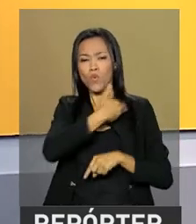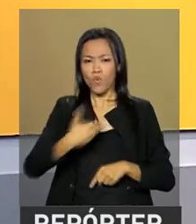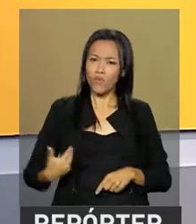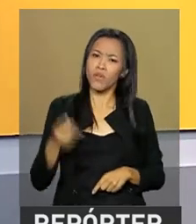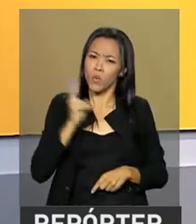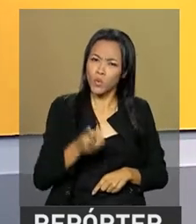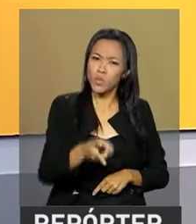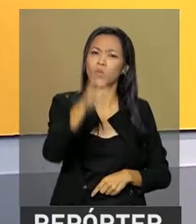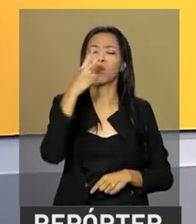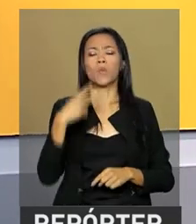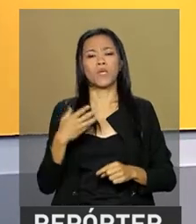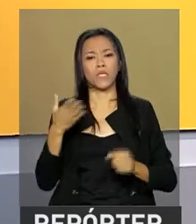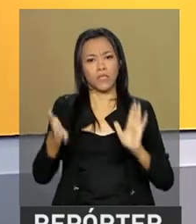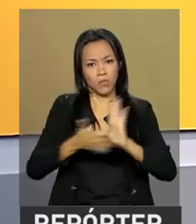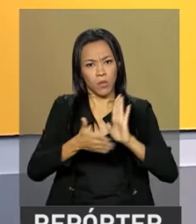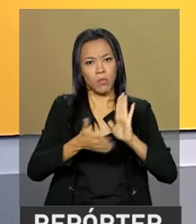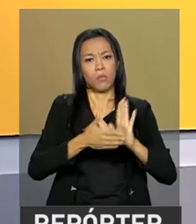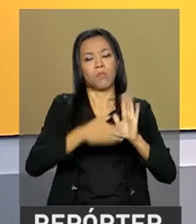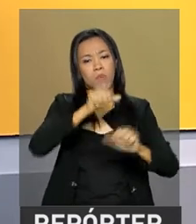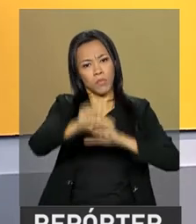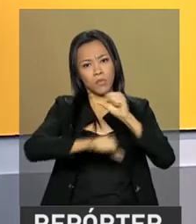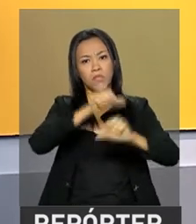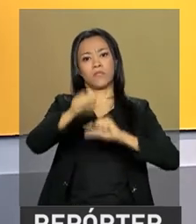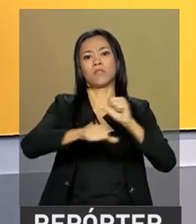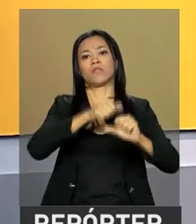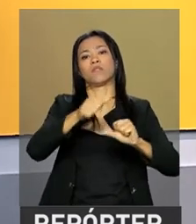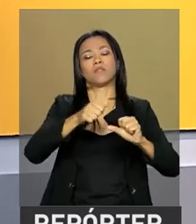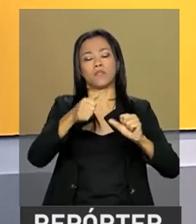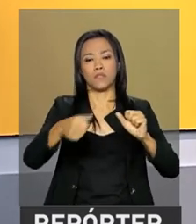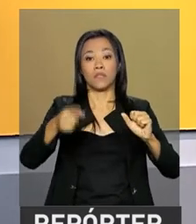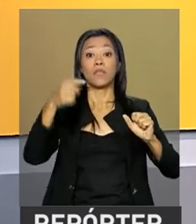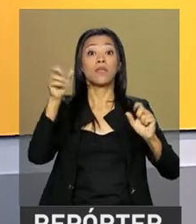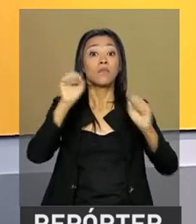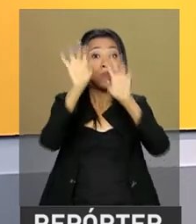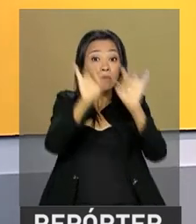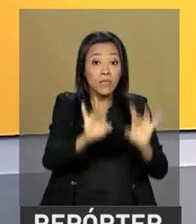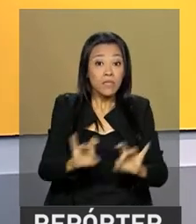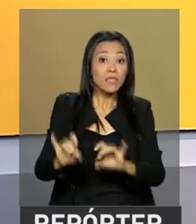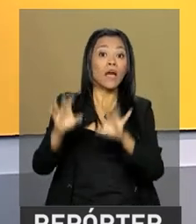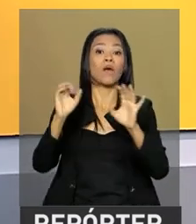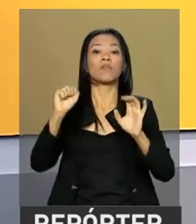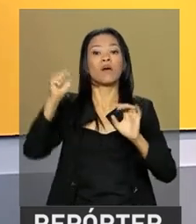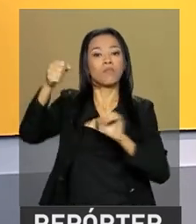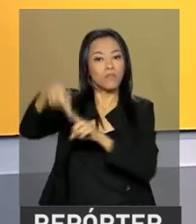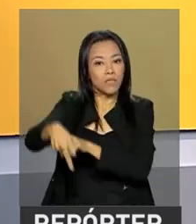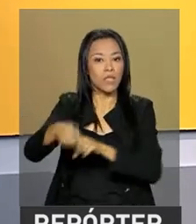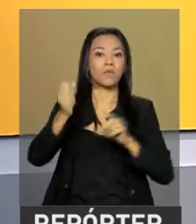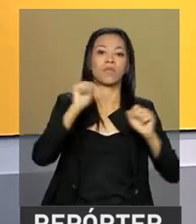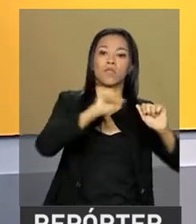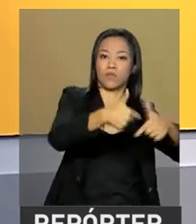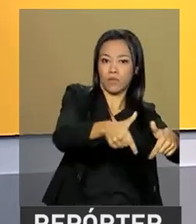consideradas prioritárias para o país, em especial a previdenciária e a